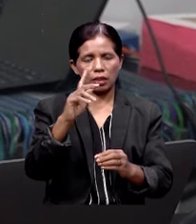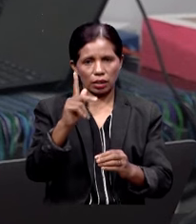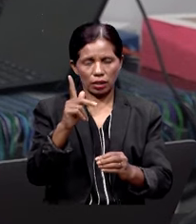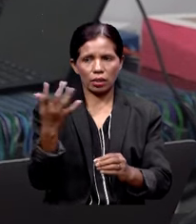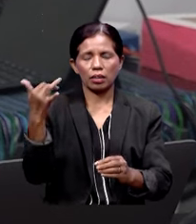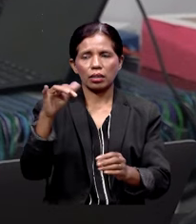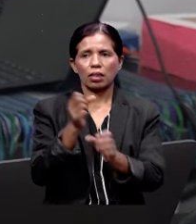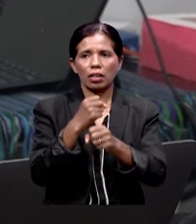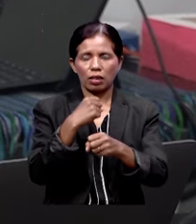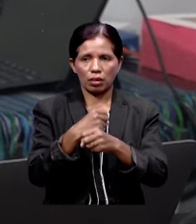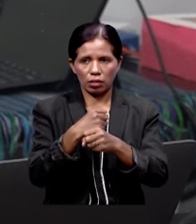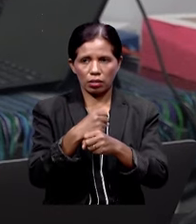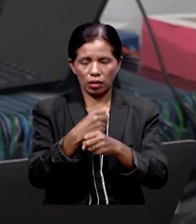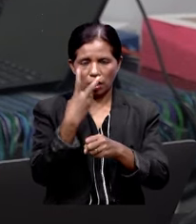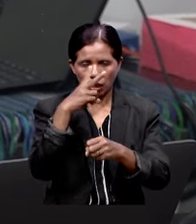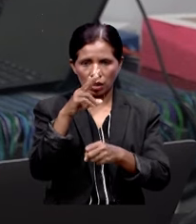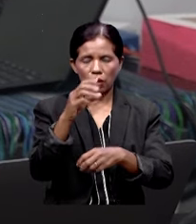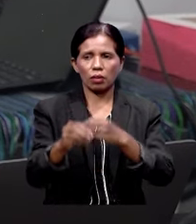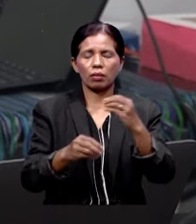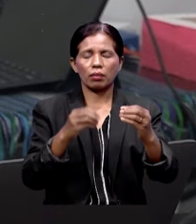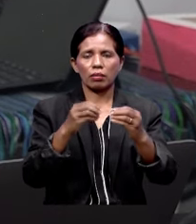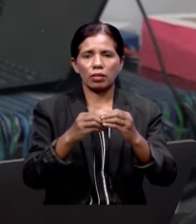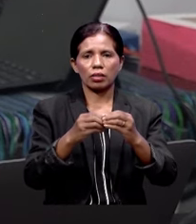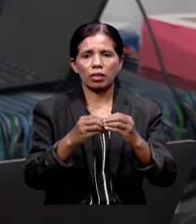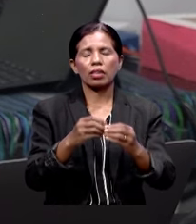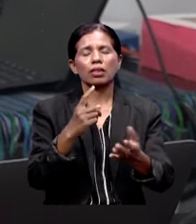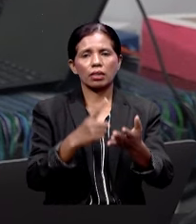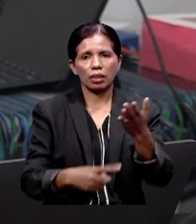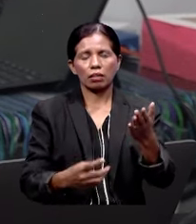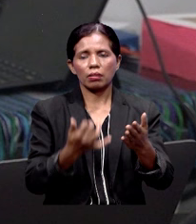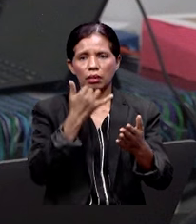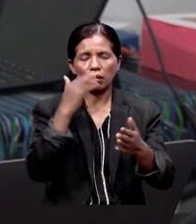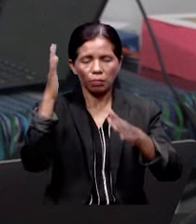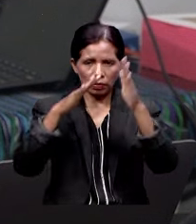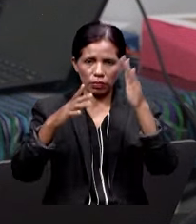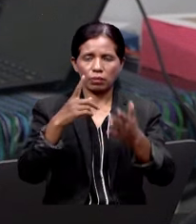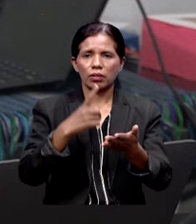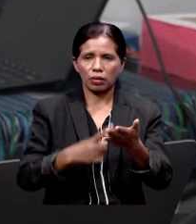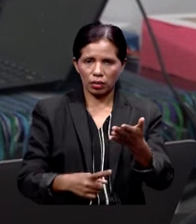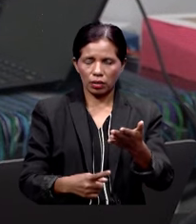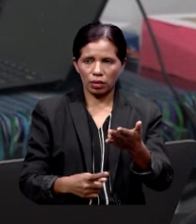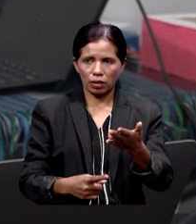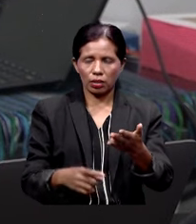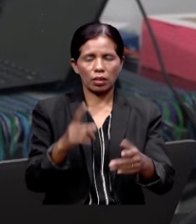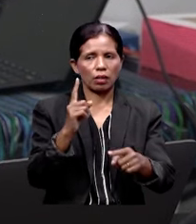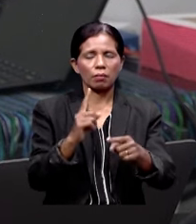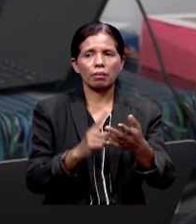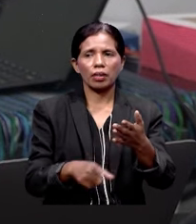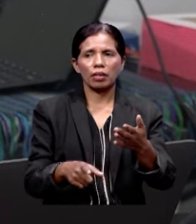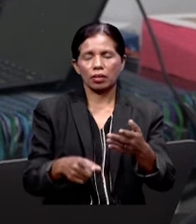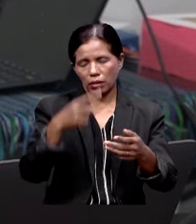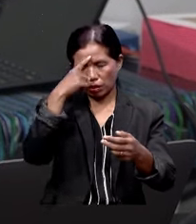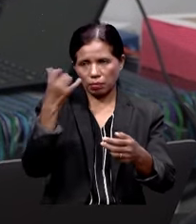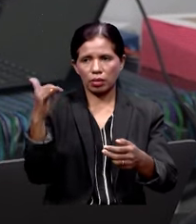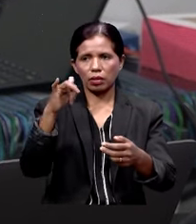sira halo hari keras nye keiser ne, problema saida, o user label tamba dala rumah